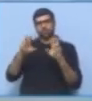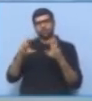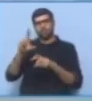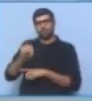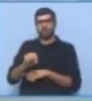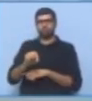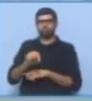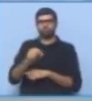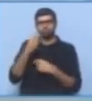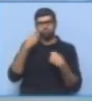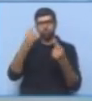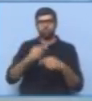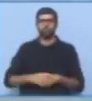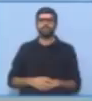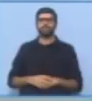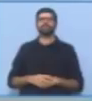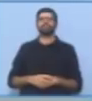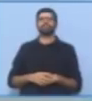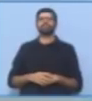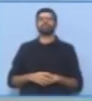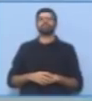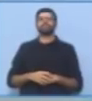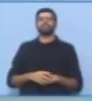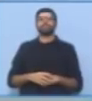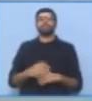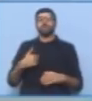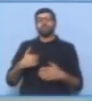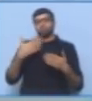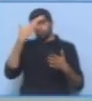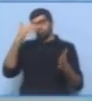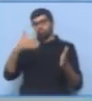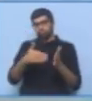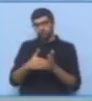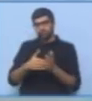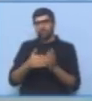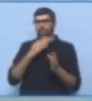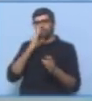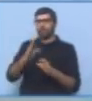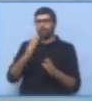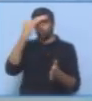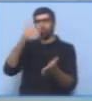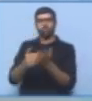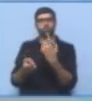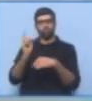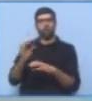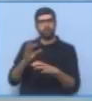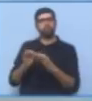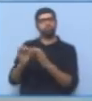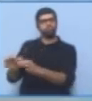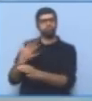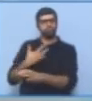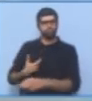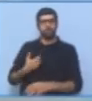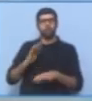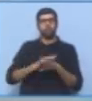aqui é apresentado. E já vamos às conclusões, para não começar imediatamente por elas, porque interessa,